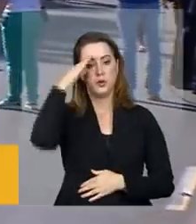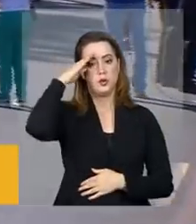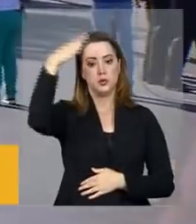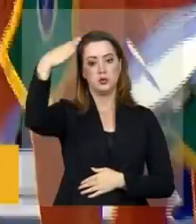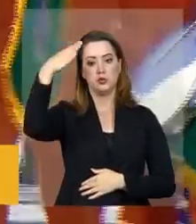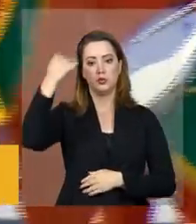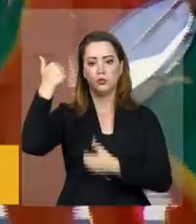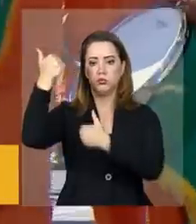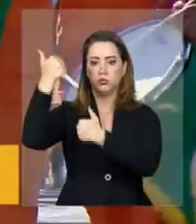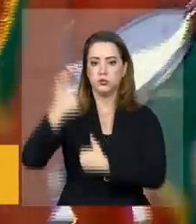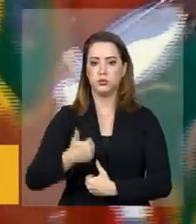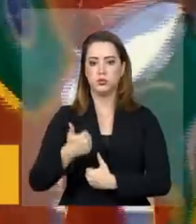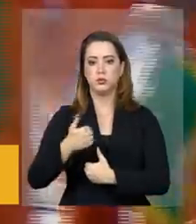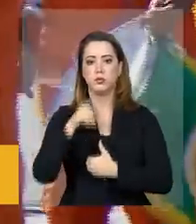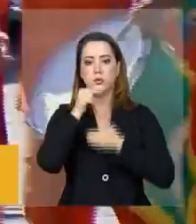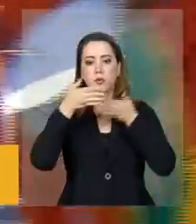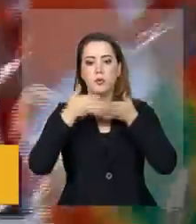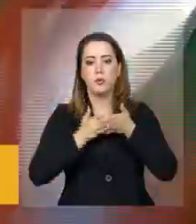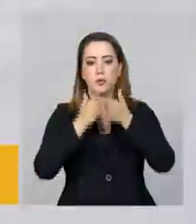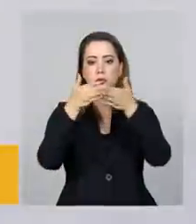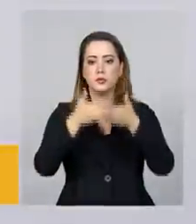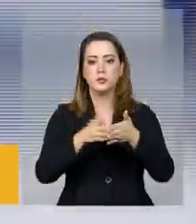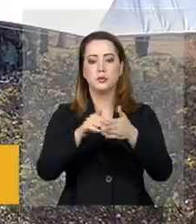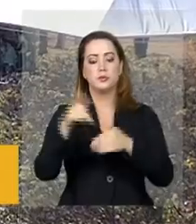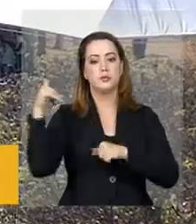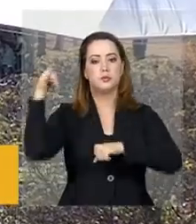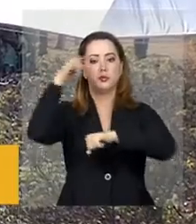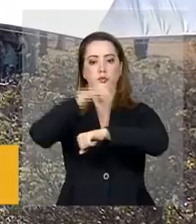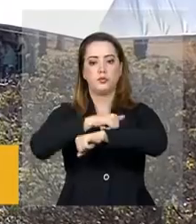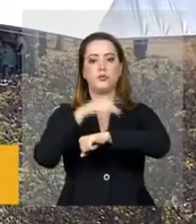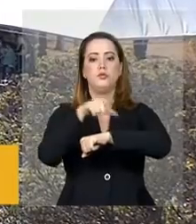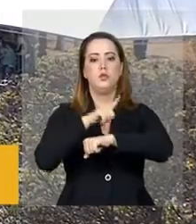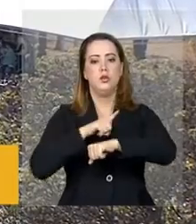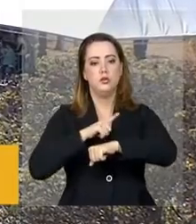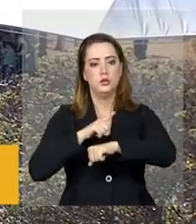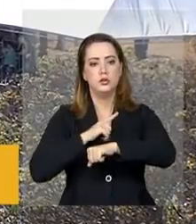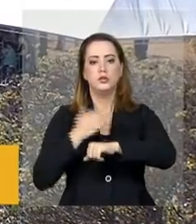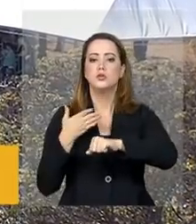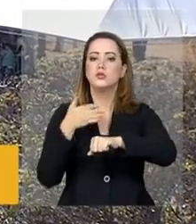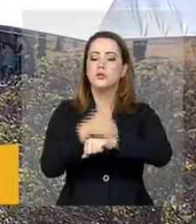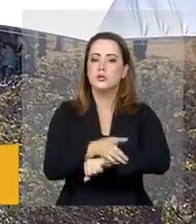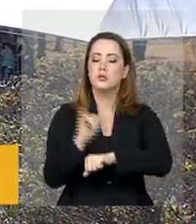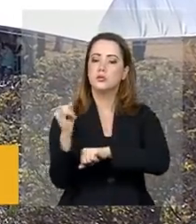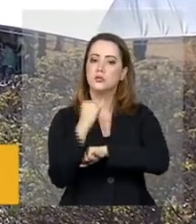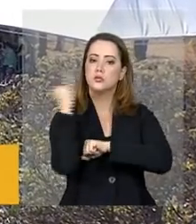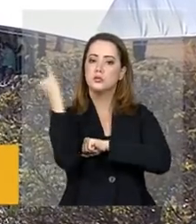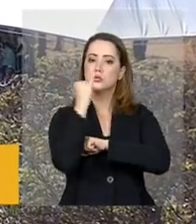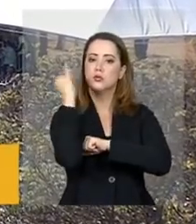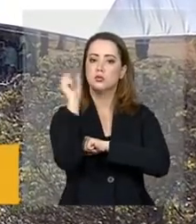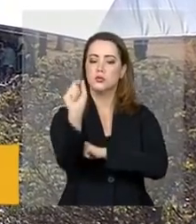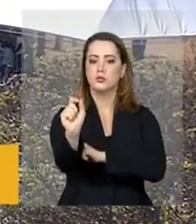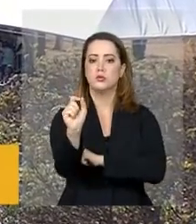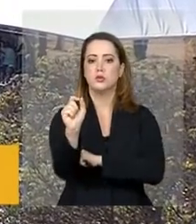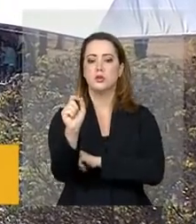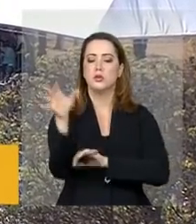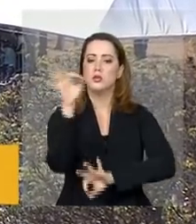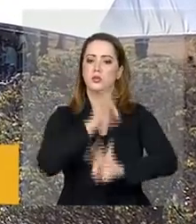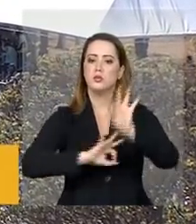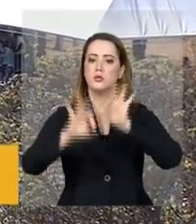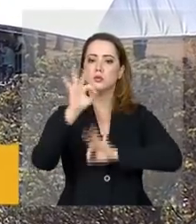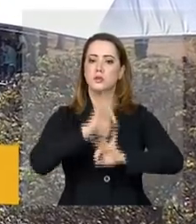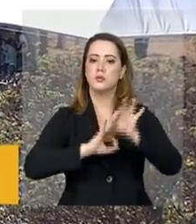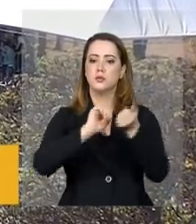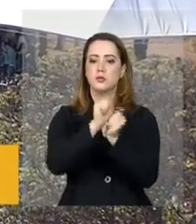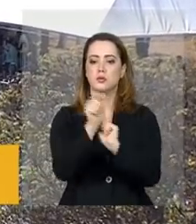Exército, a Marinha e a Força Aérea, tiveram uma participação importante na preparação dos